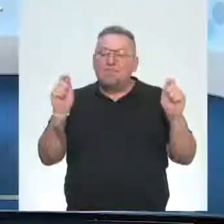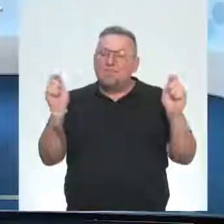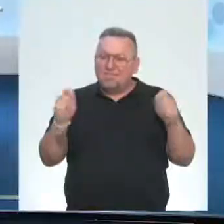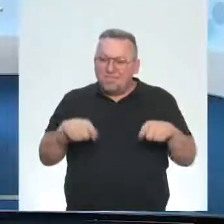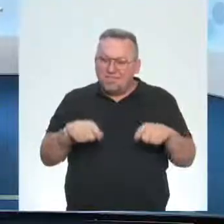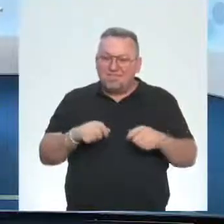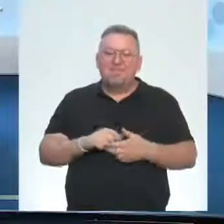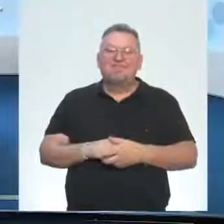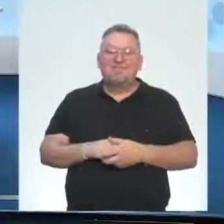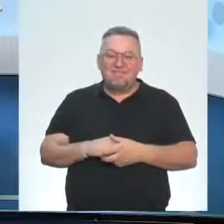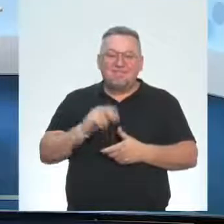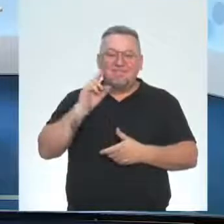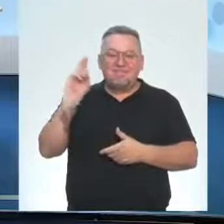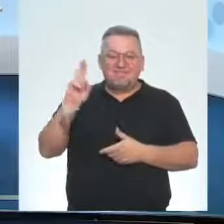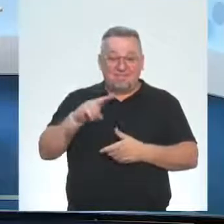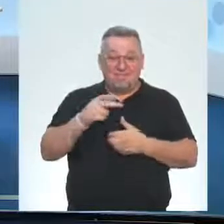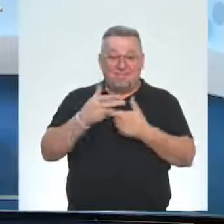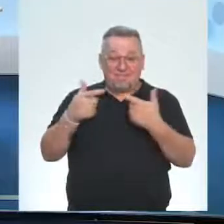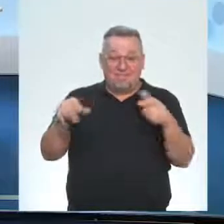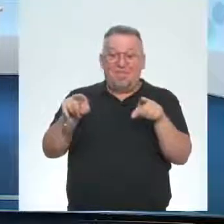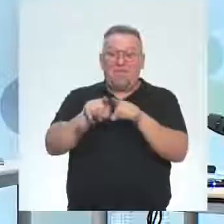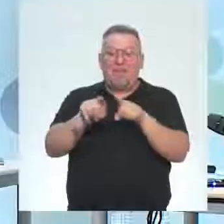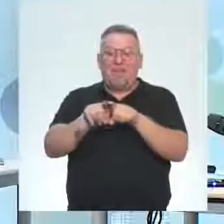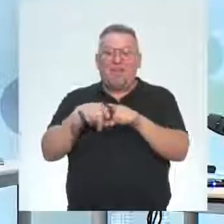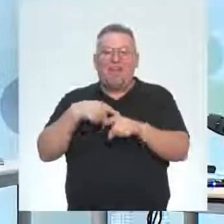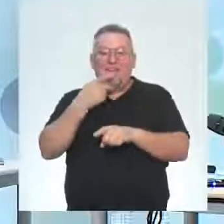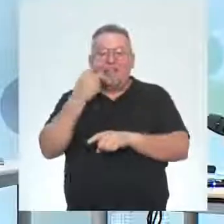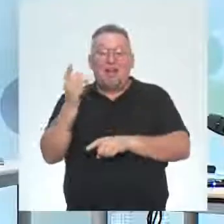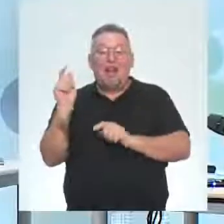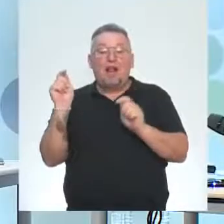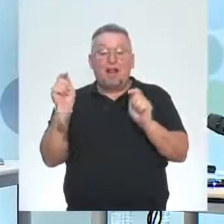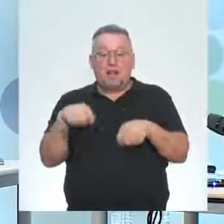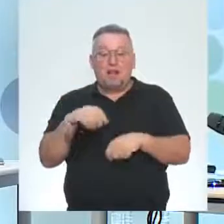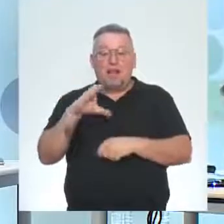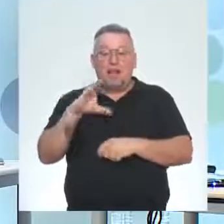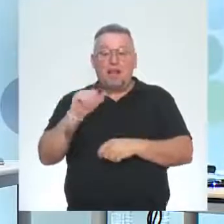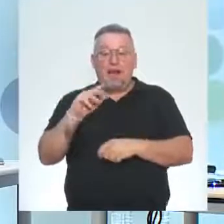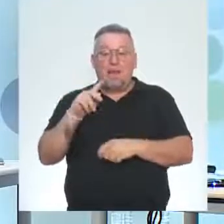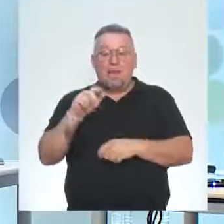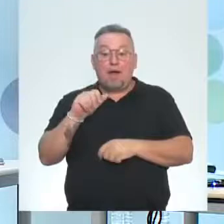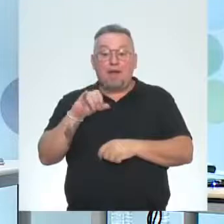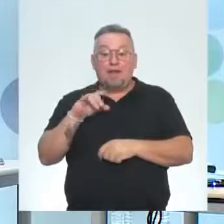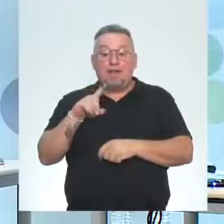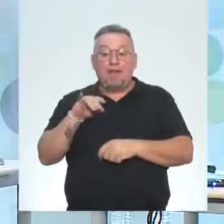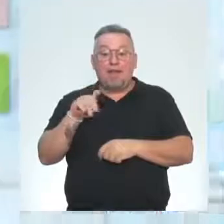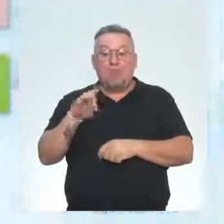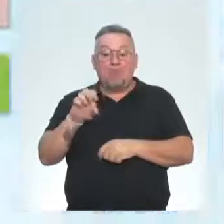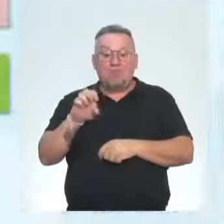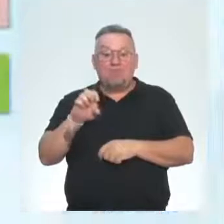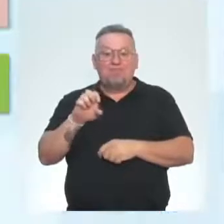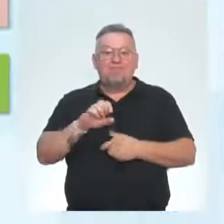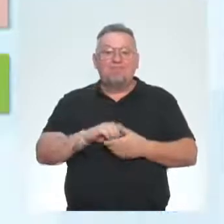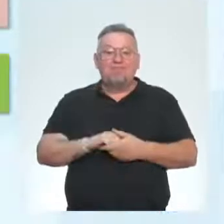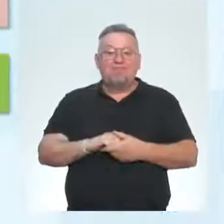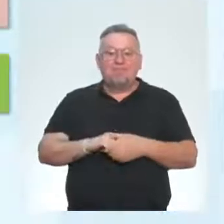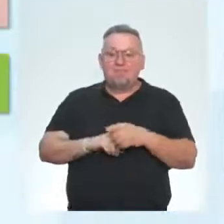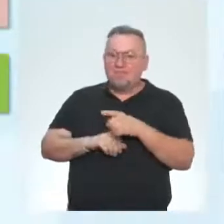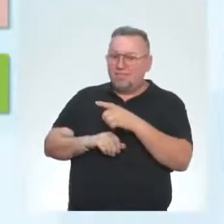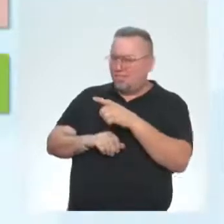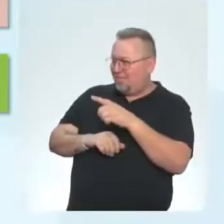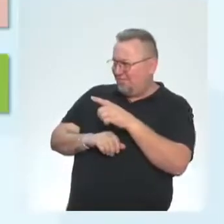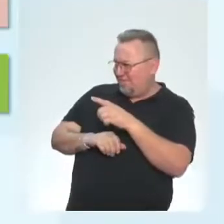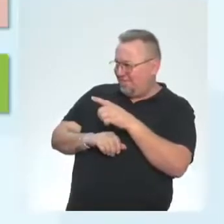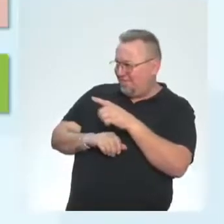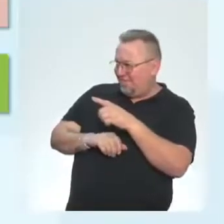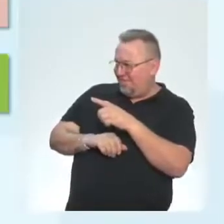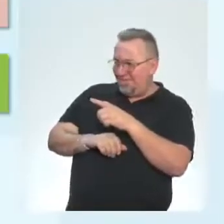né? De abrigar nela. Por isso que a gente chama de capacidade. Tá certo? Então, ó, voltando aqui na tela, capacidade